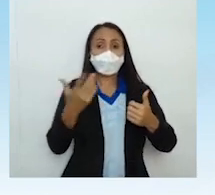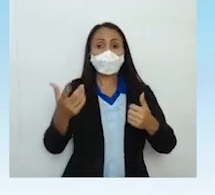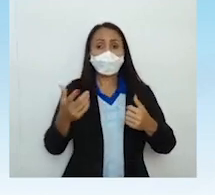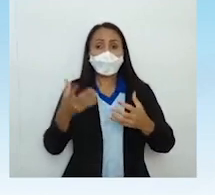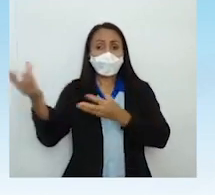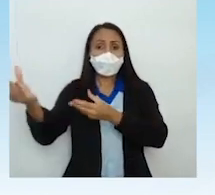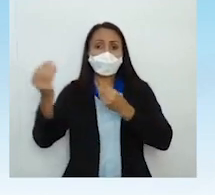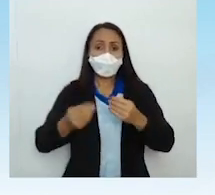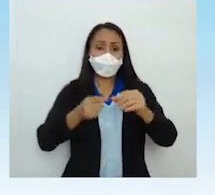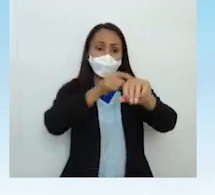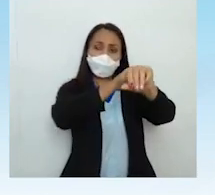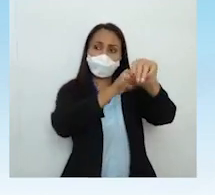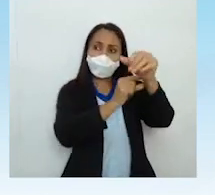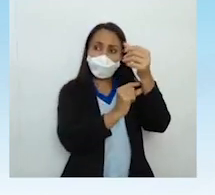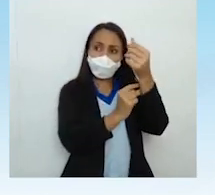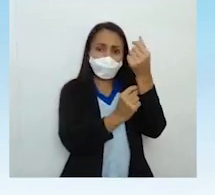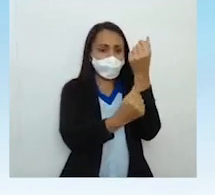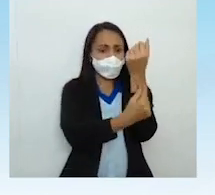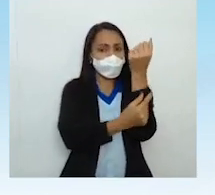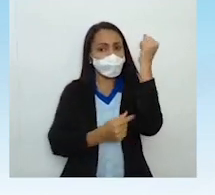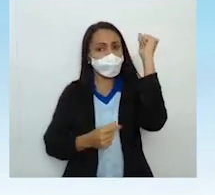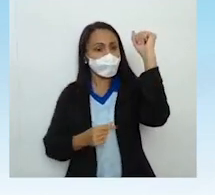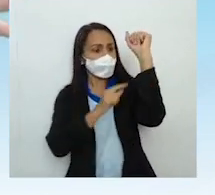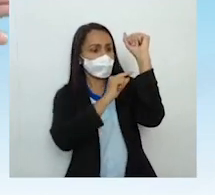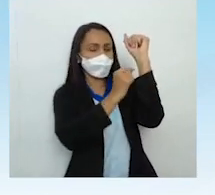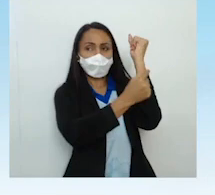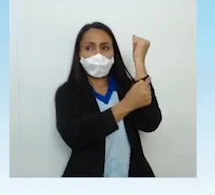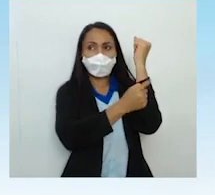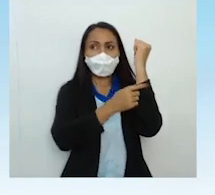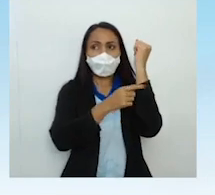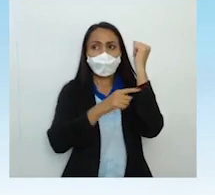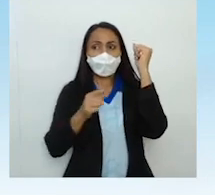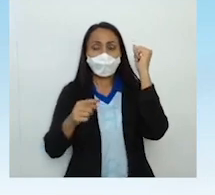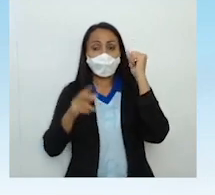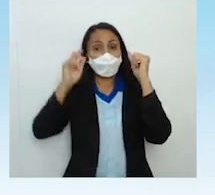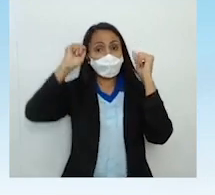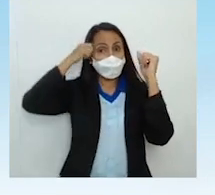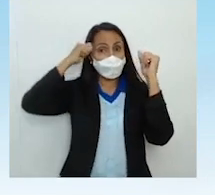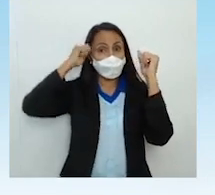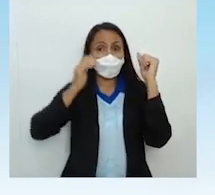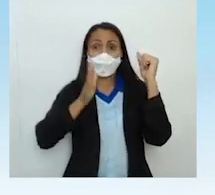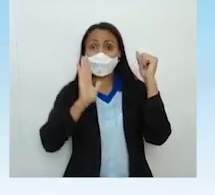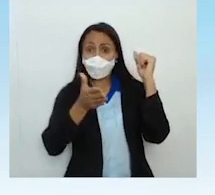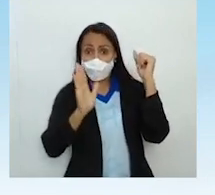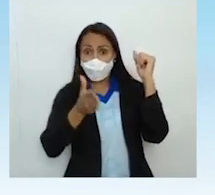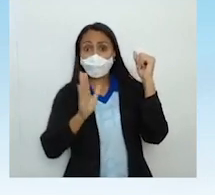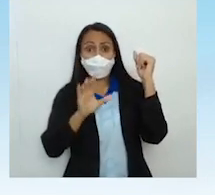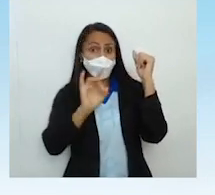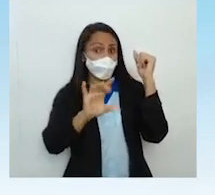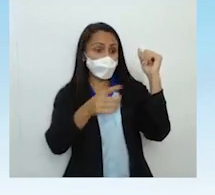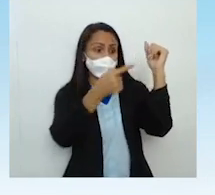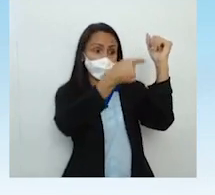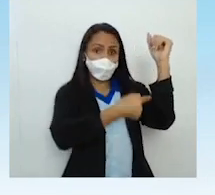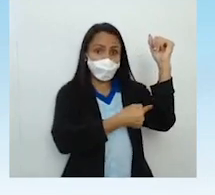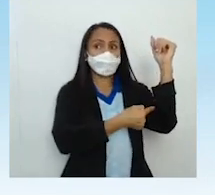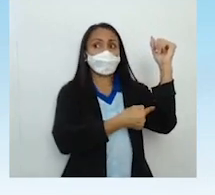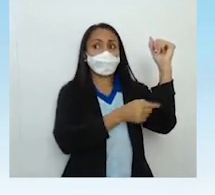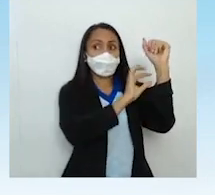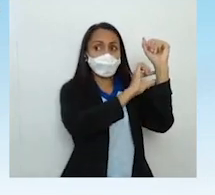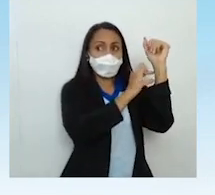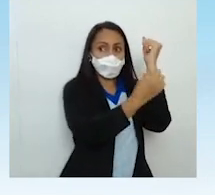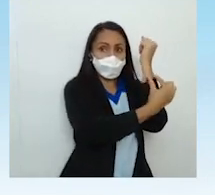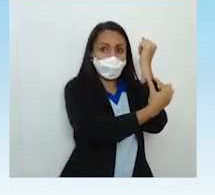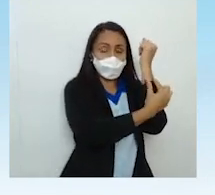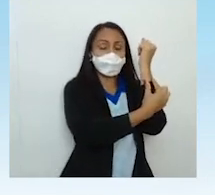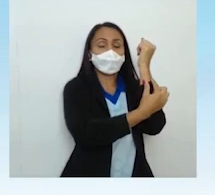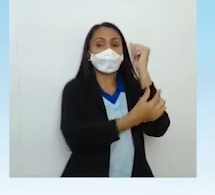meu relógio aqui, né? Recebiam uma pulseirinha para dizer, não, aquele negro ali, ele já foi tributado, ele pode seguir para outras